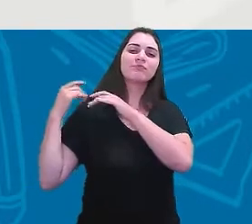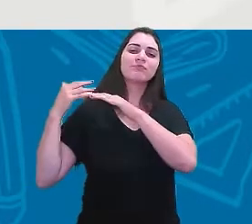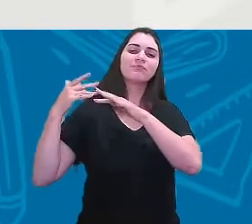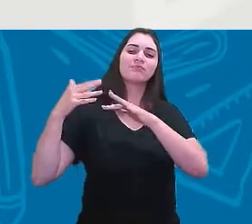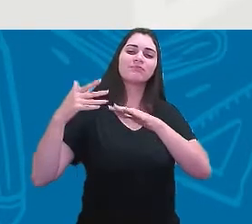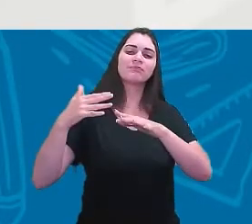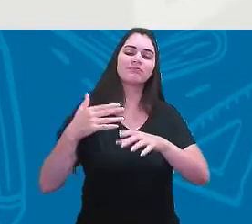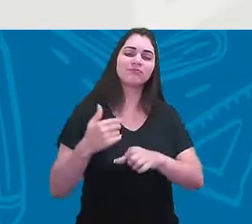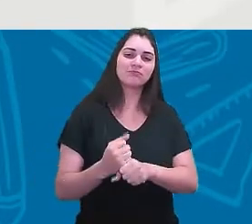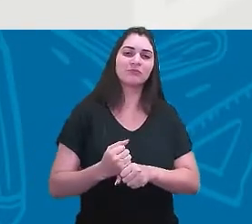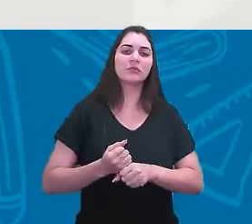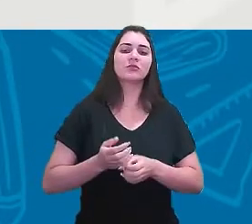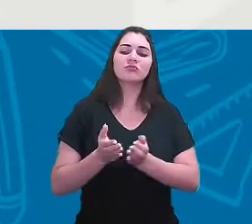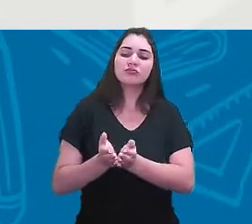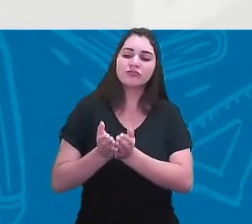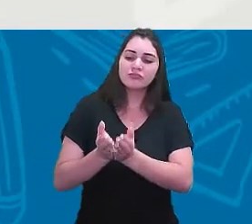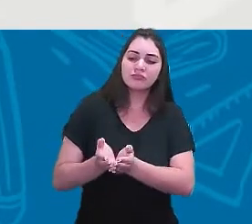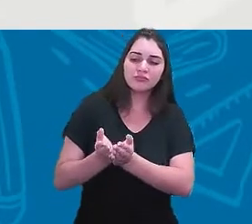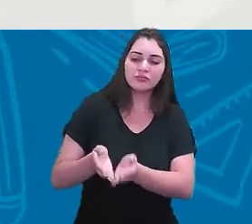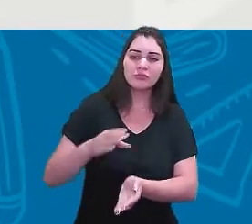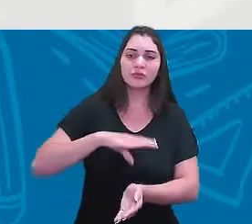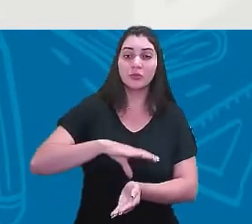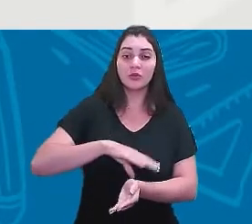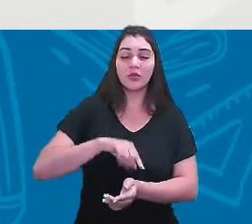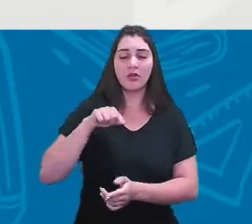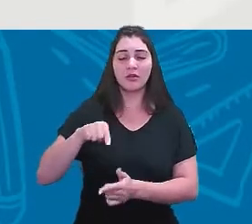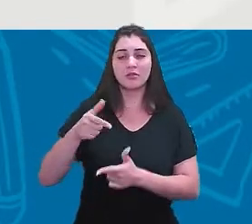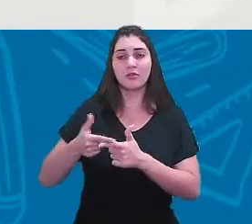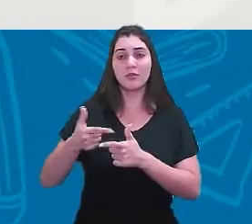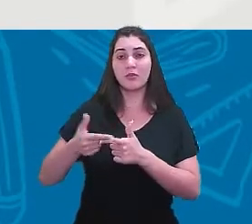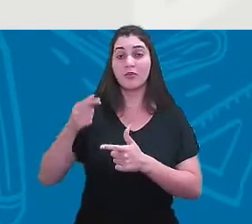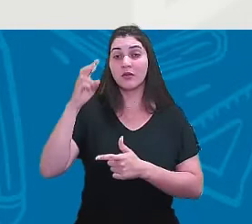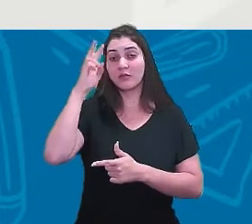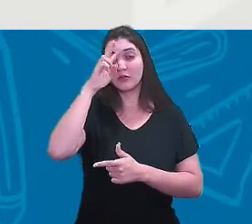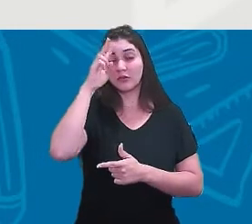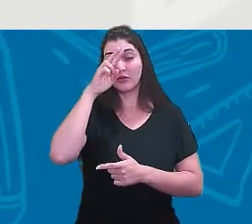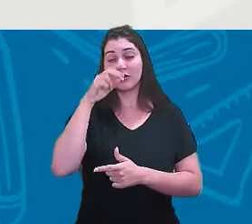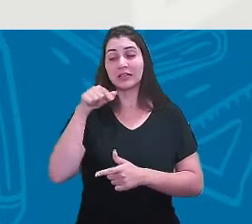pelos portugueses. Então esse daí é um problema histórico, esse problema